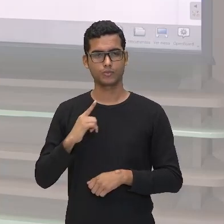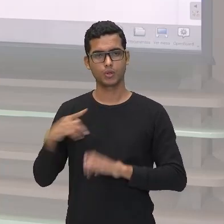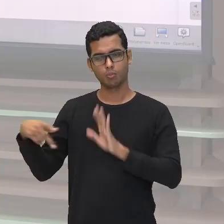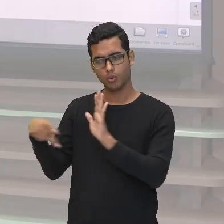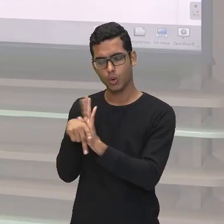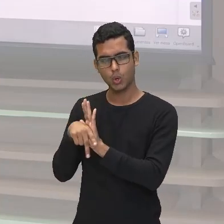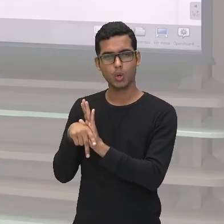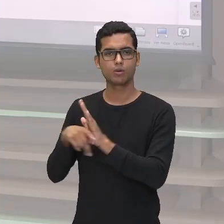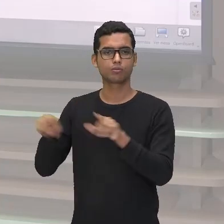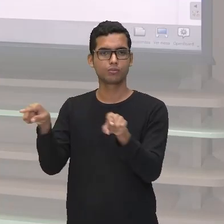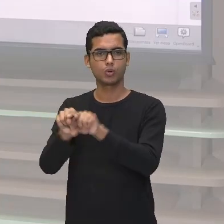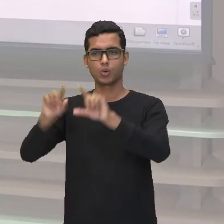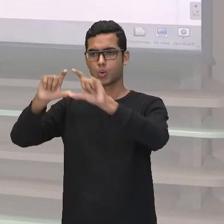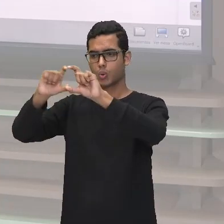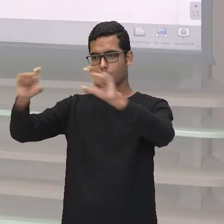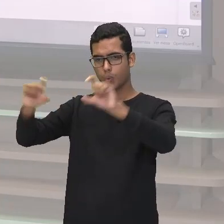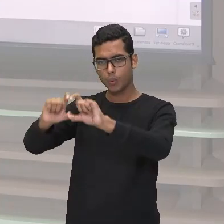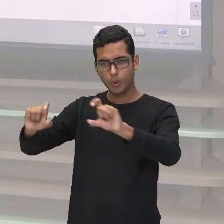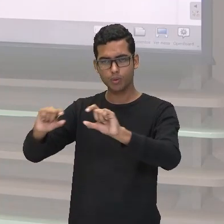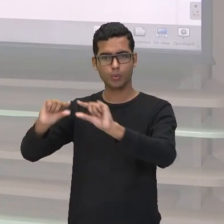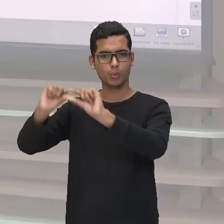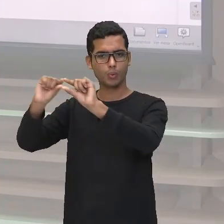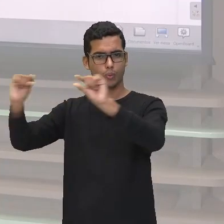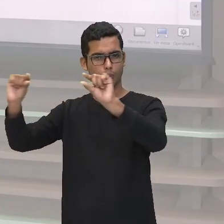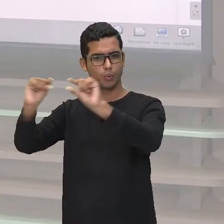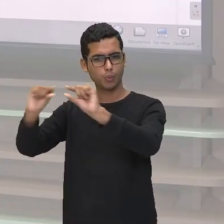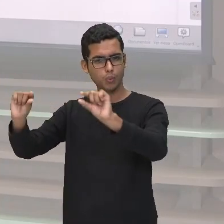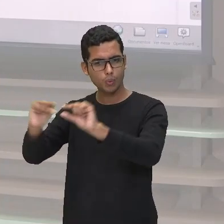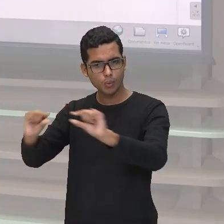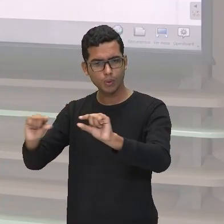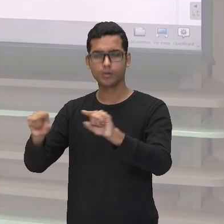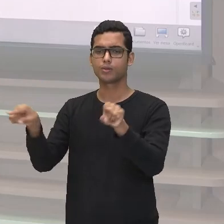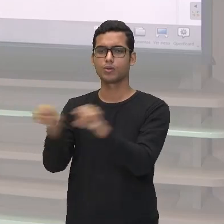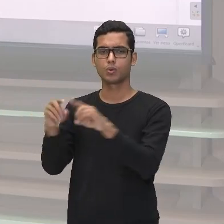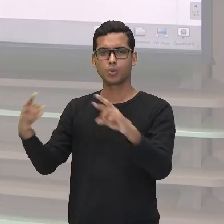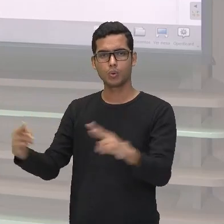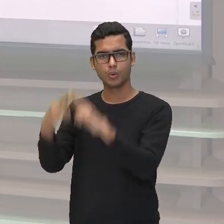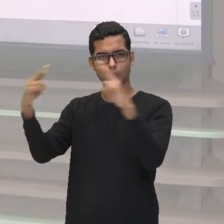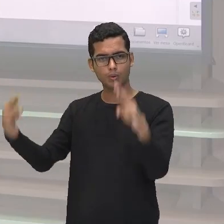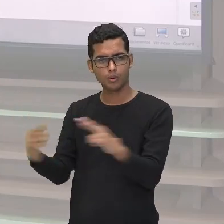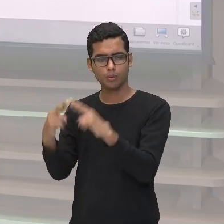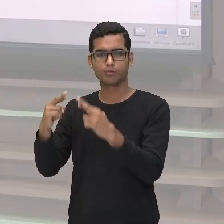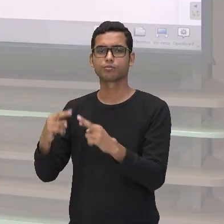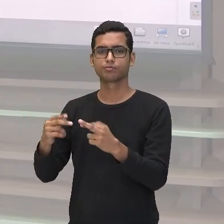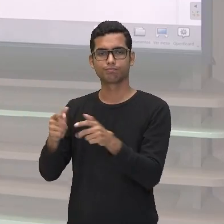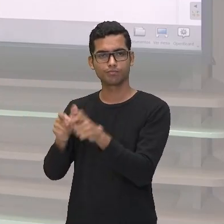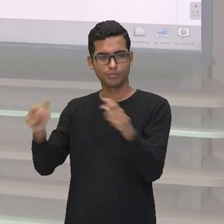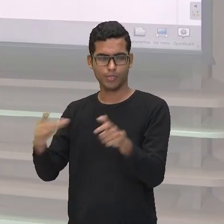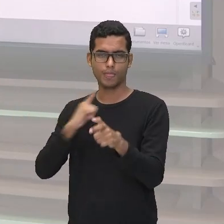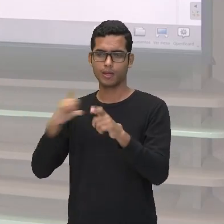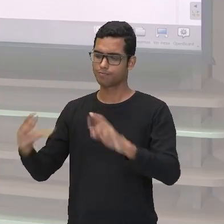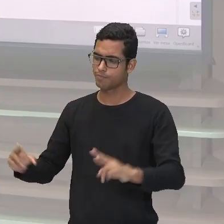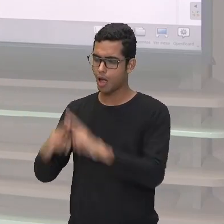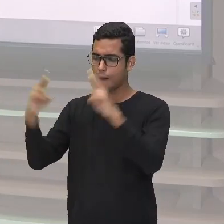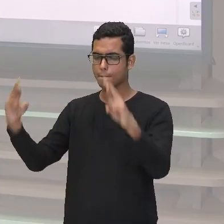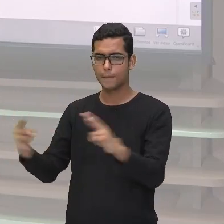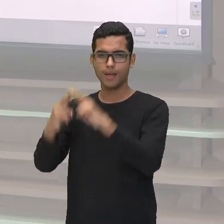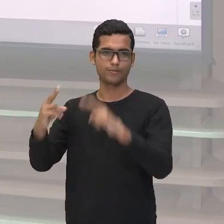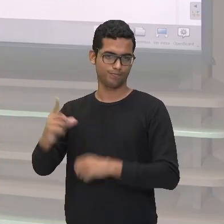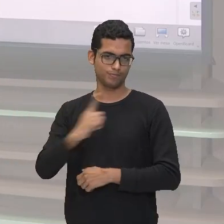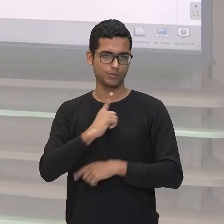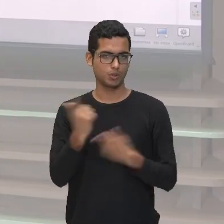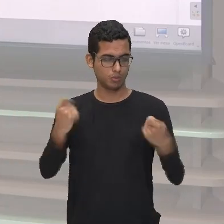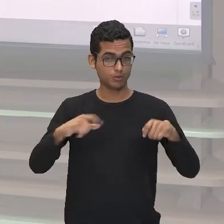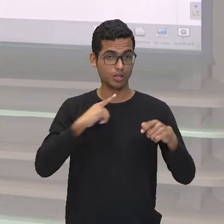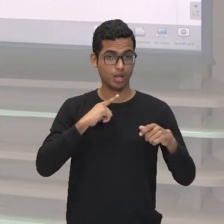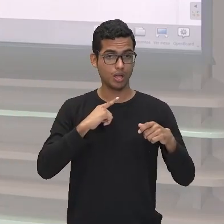as estrofes, os versos, cada linha dele, e muitos deles com rima. Podem existir poemas